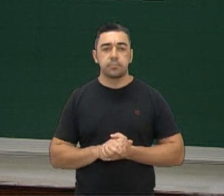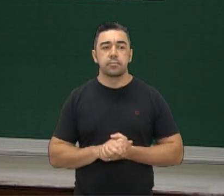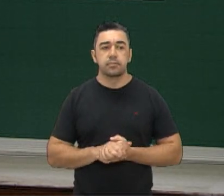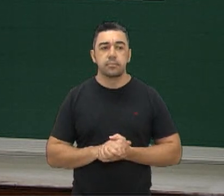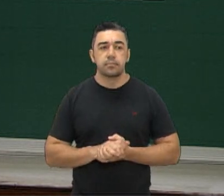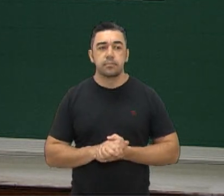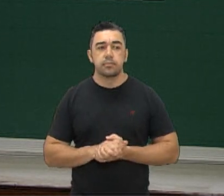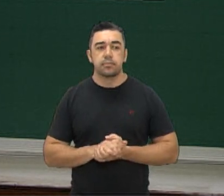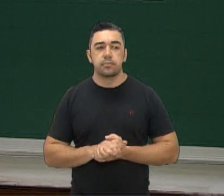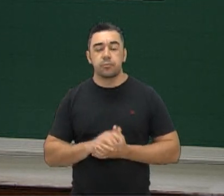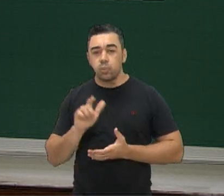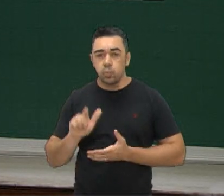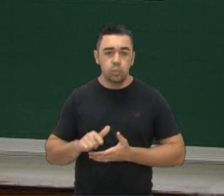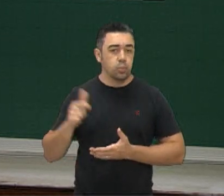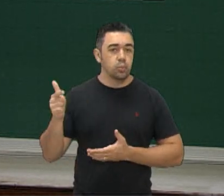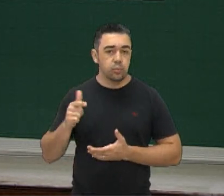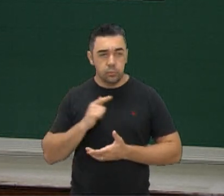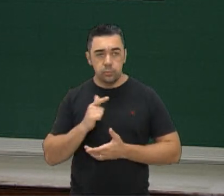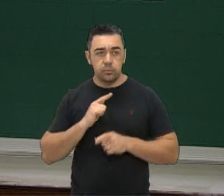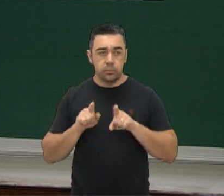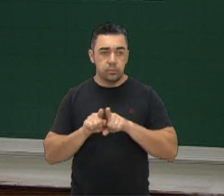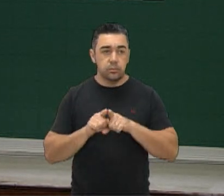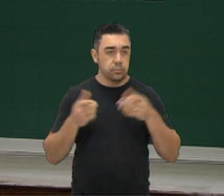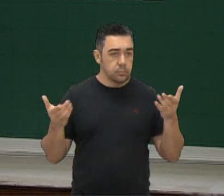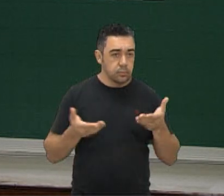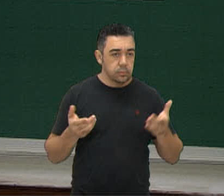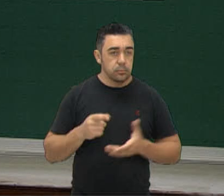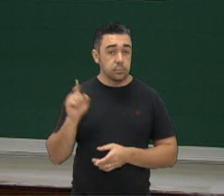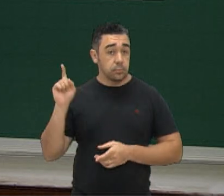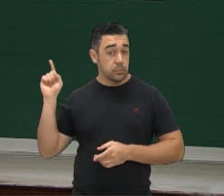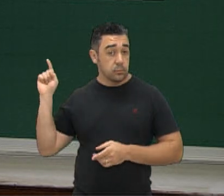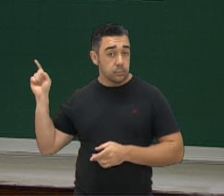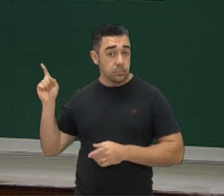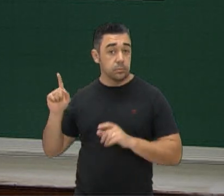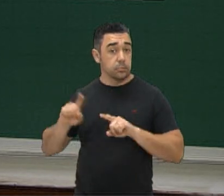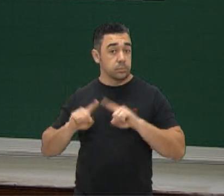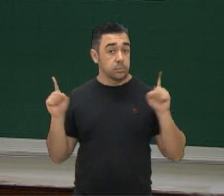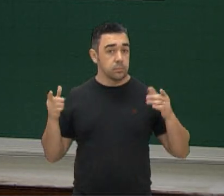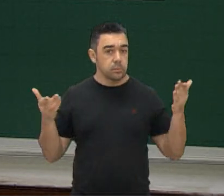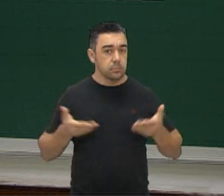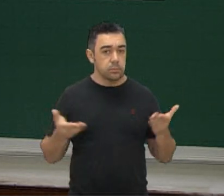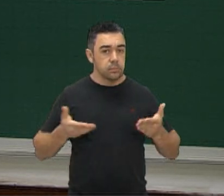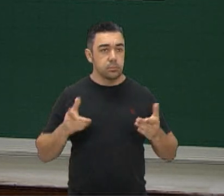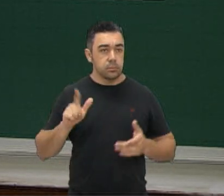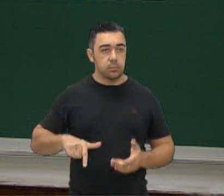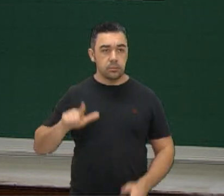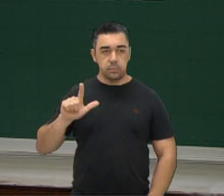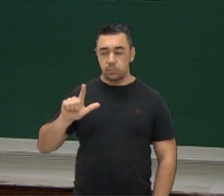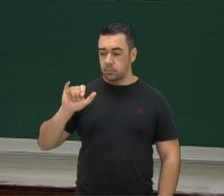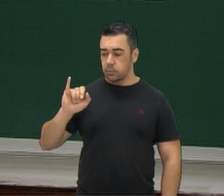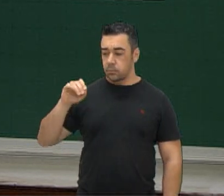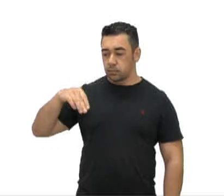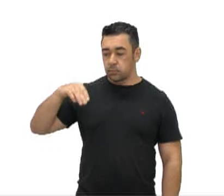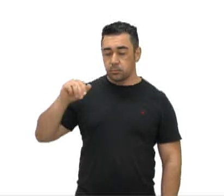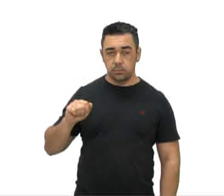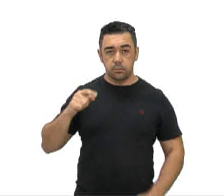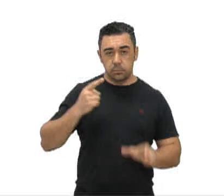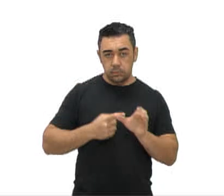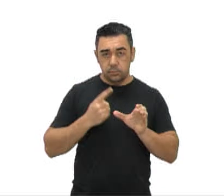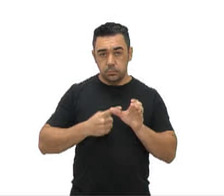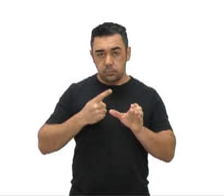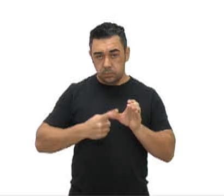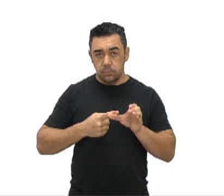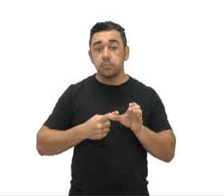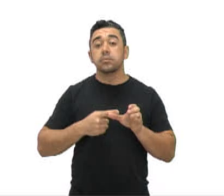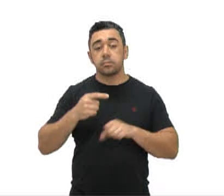intenso. Outra previsão de tempo agora, solo que agora para Lima, Peru, né? Os